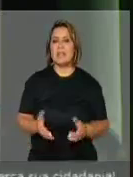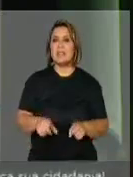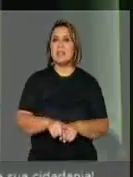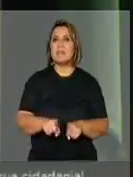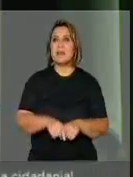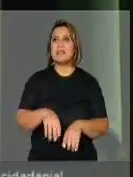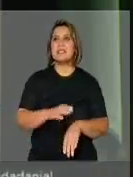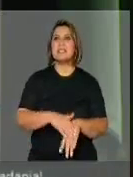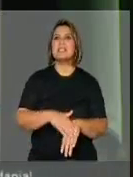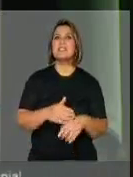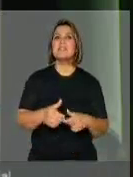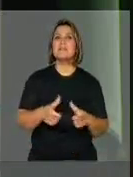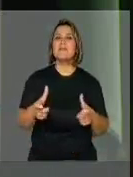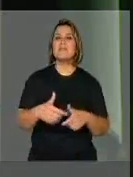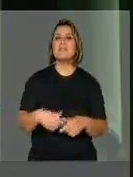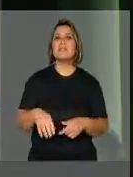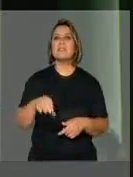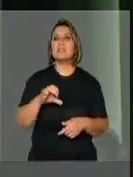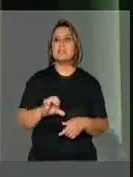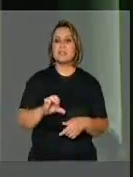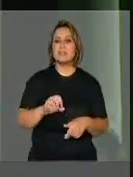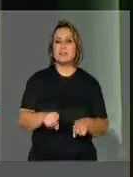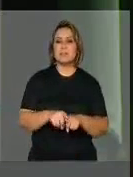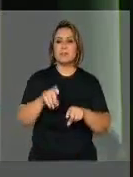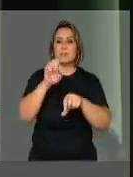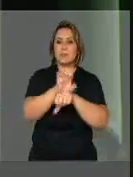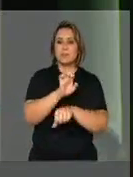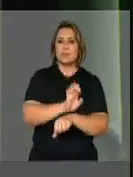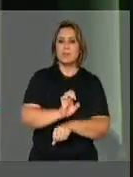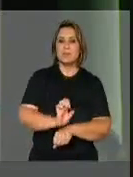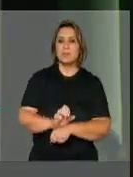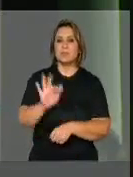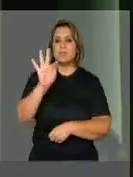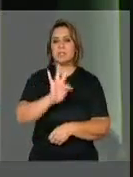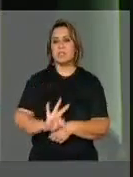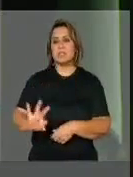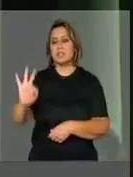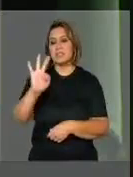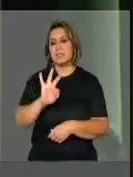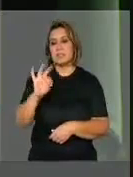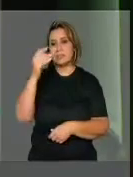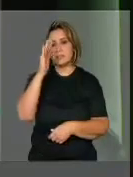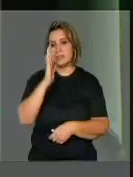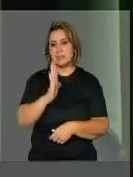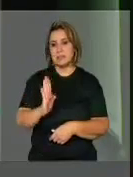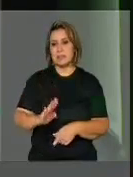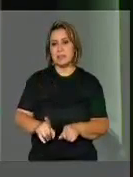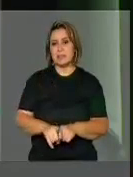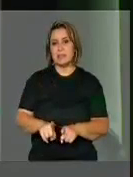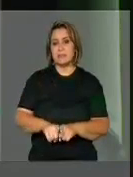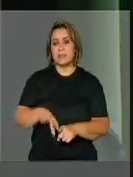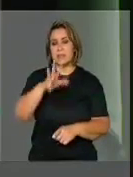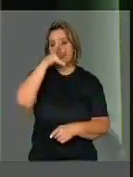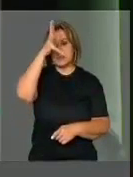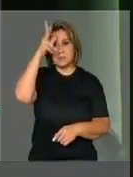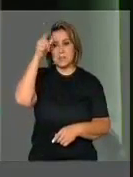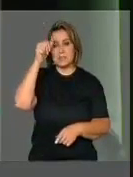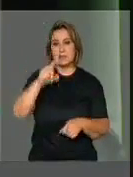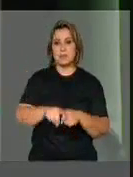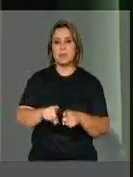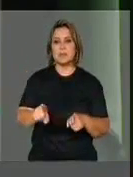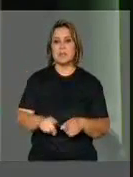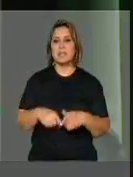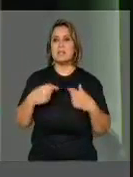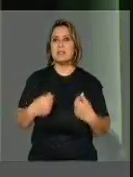enraizá-la ainda mais nos 9 estados da Federação Brasileira que compõem a Amazônia Legal,